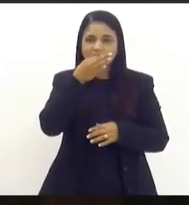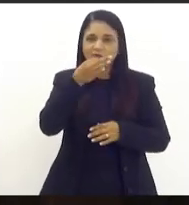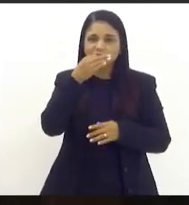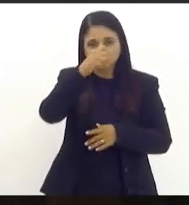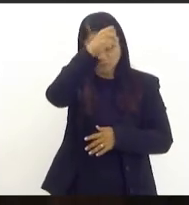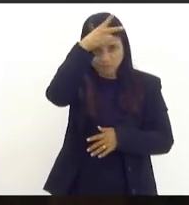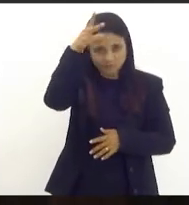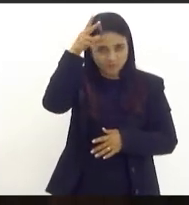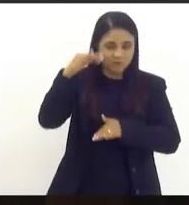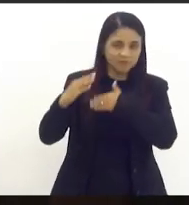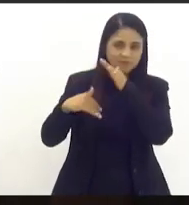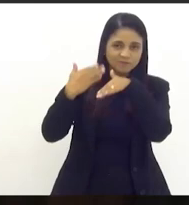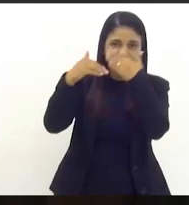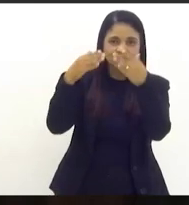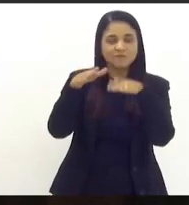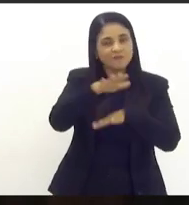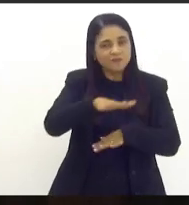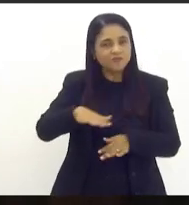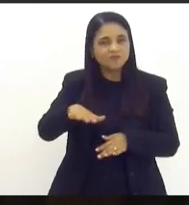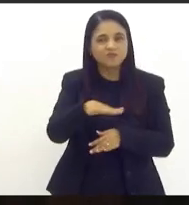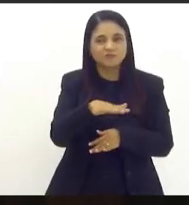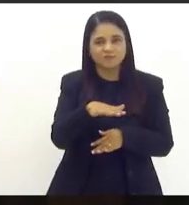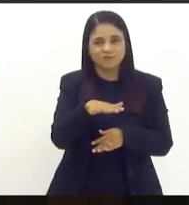Municipal de Desenvolvimento regional